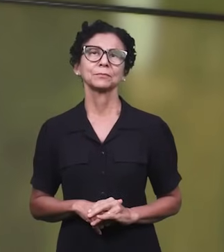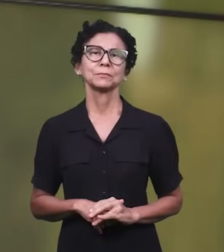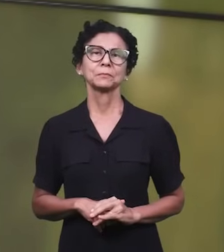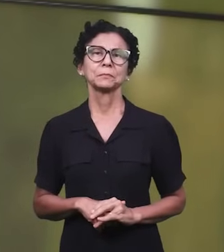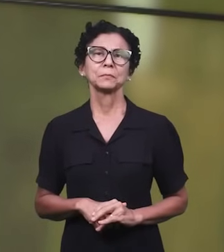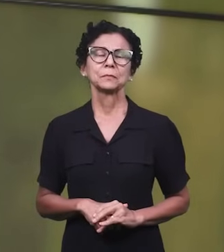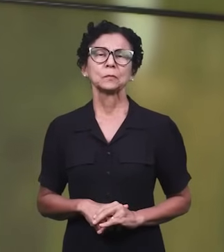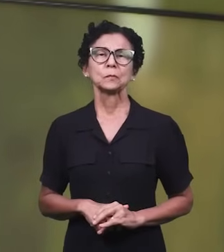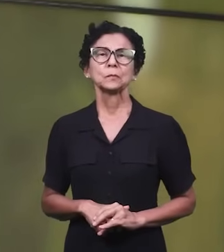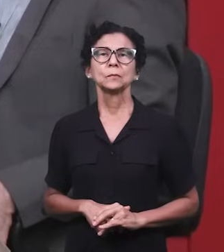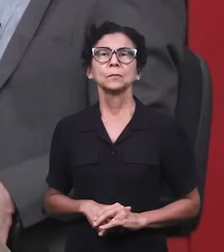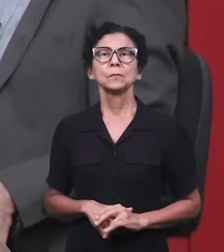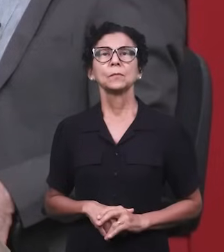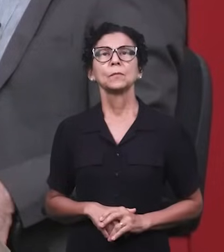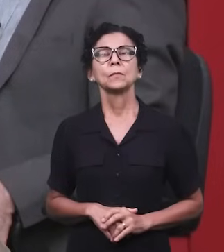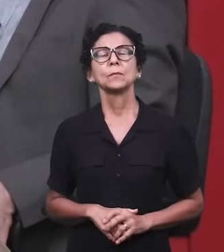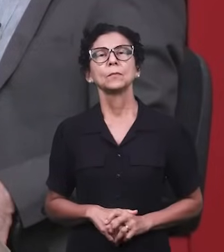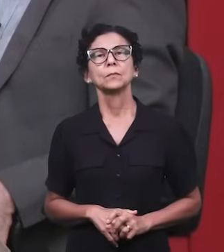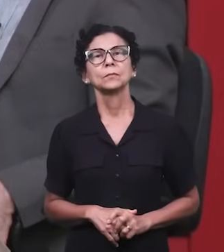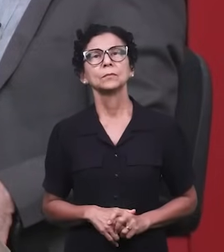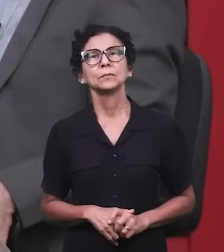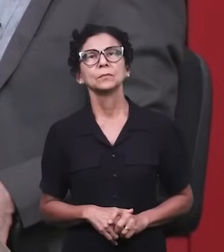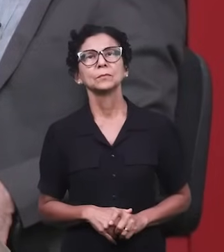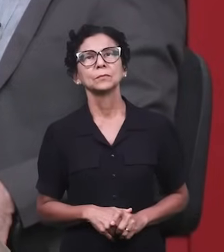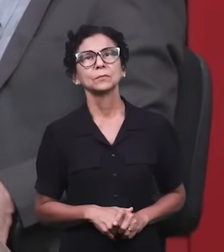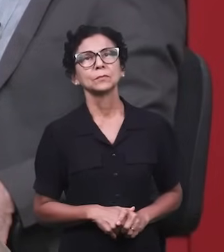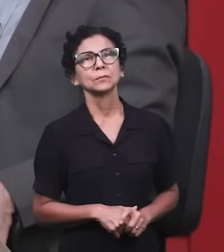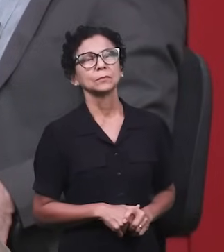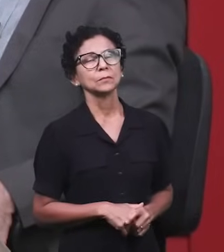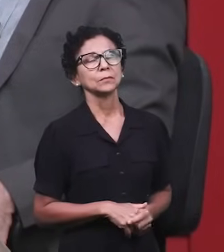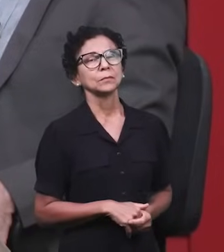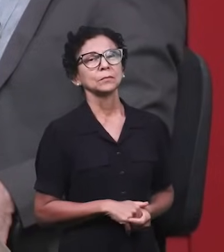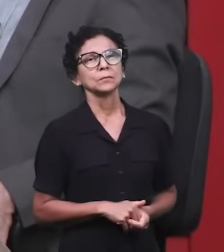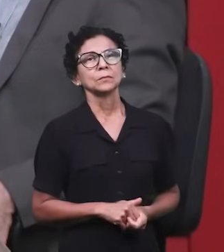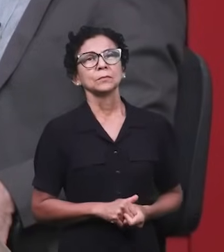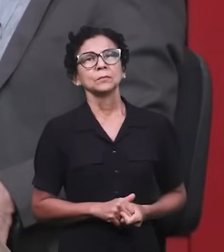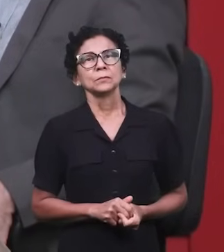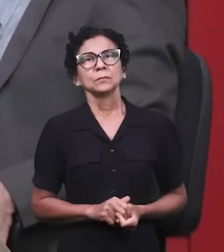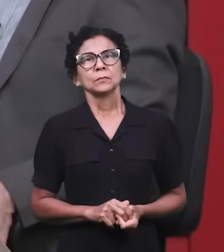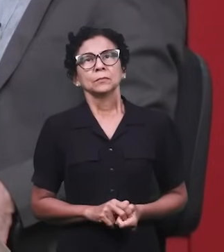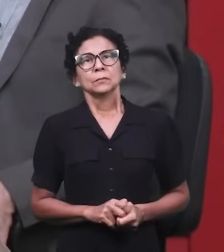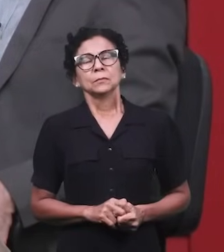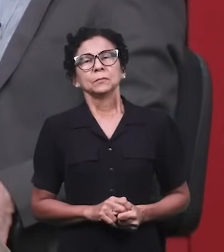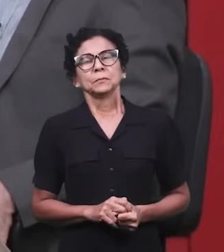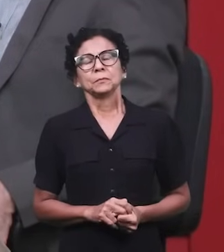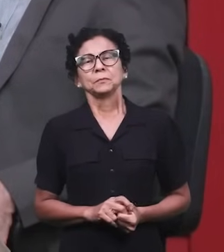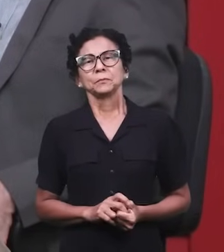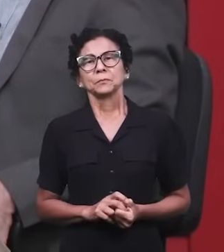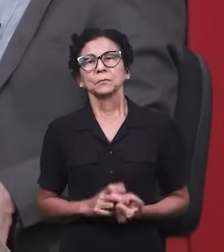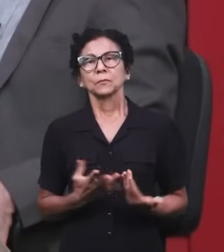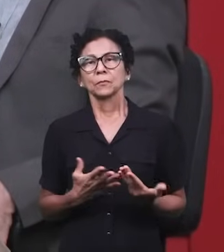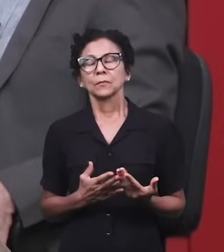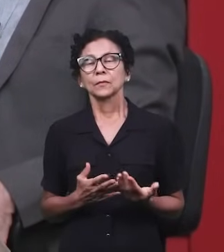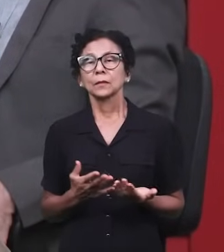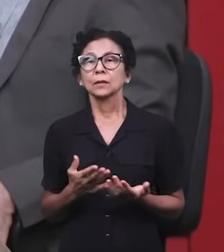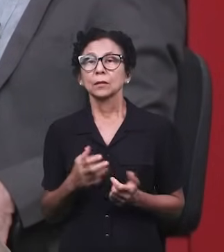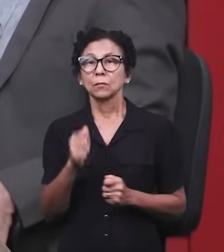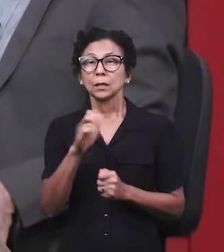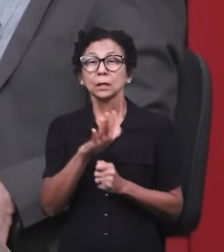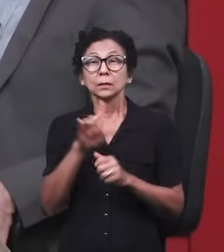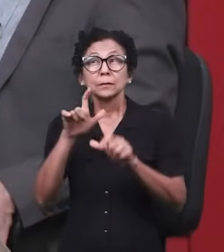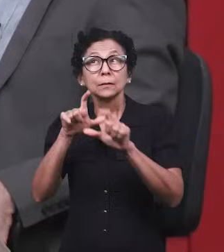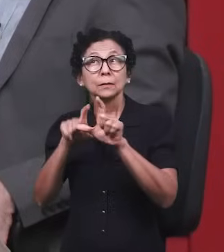extraordinários, né? O resultado foi tão extraordinário na obediência, na dependência do Senhor,